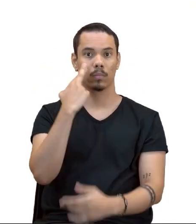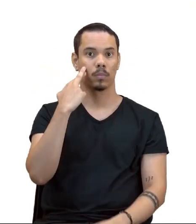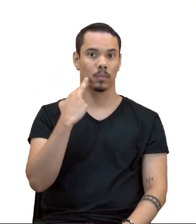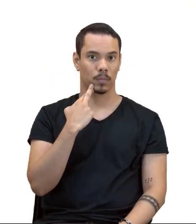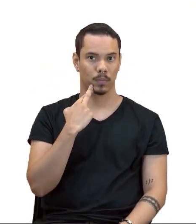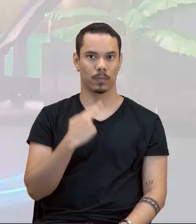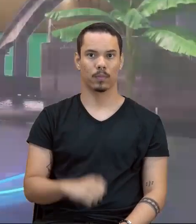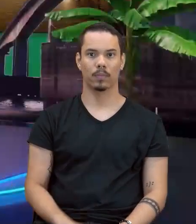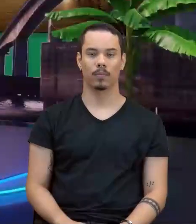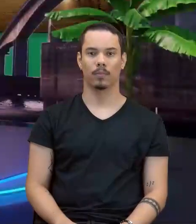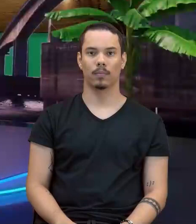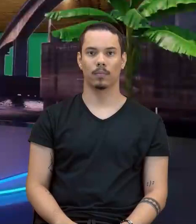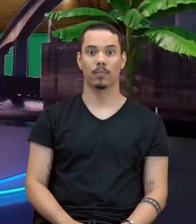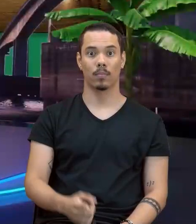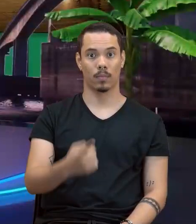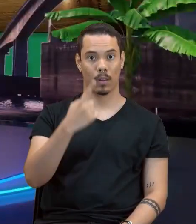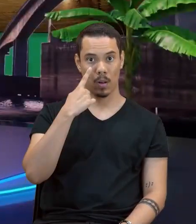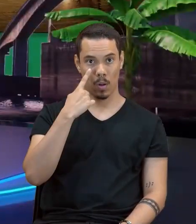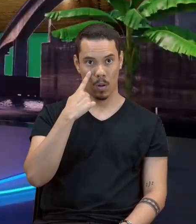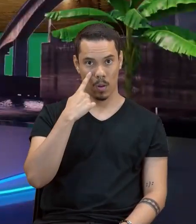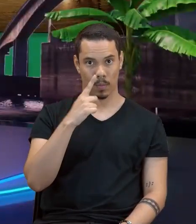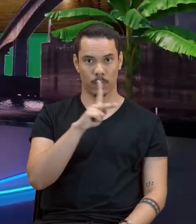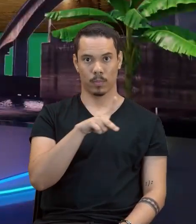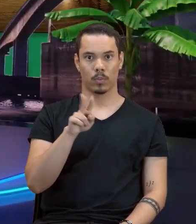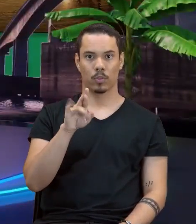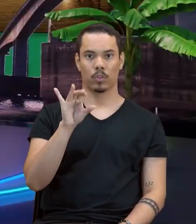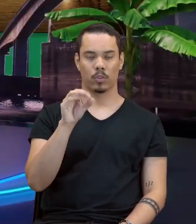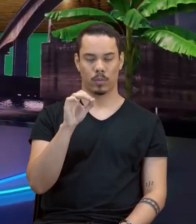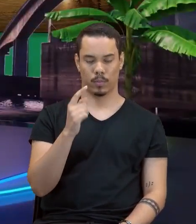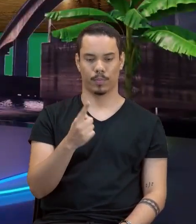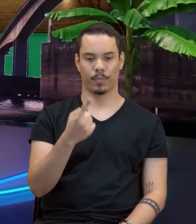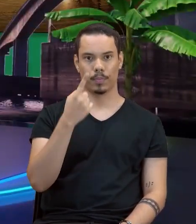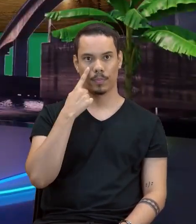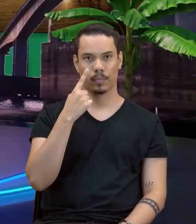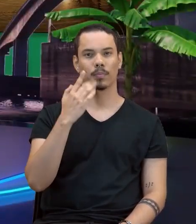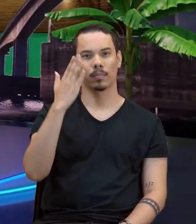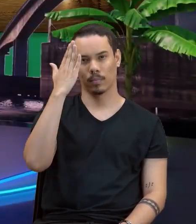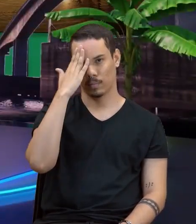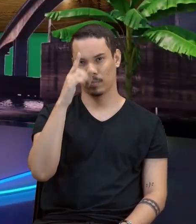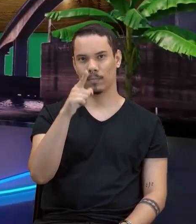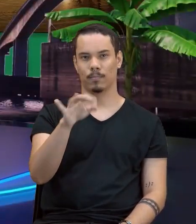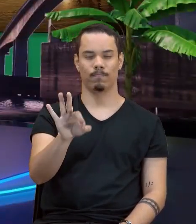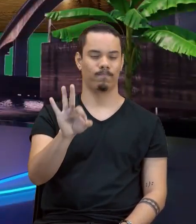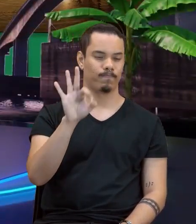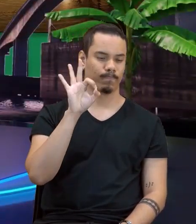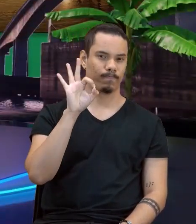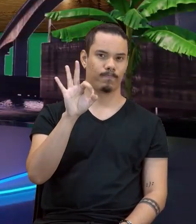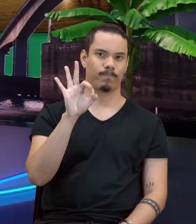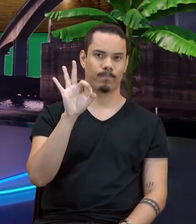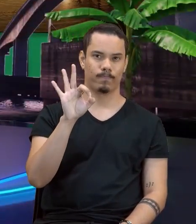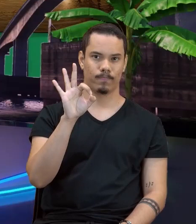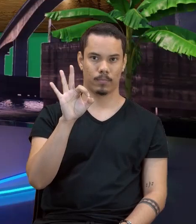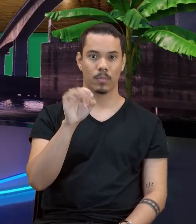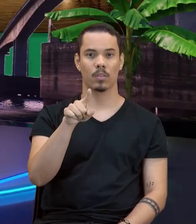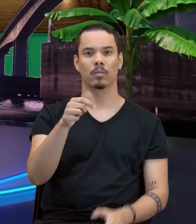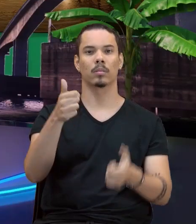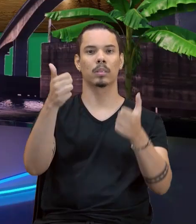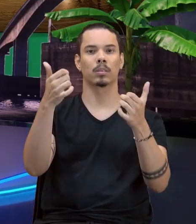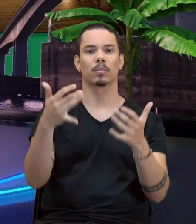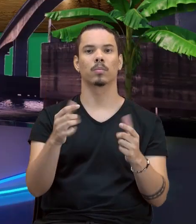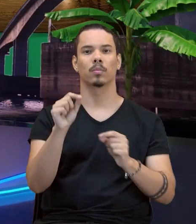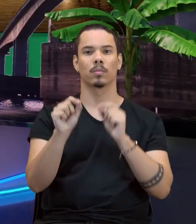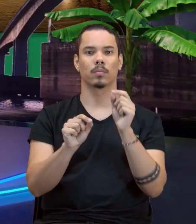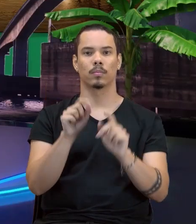só, professor Rogério. Vamos lá, professor Jorge. Como eu sei que você é fera, você falou para a